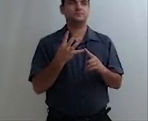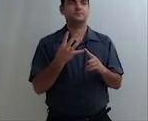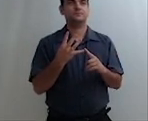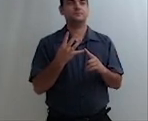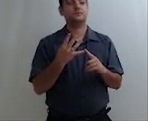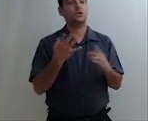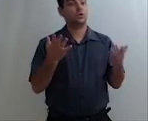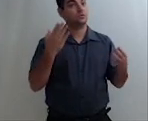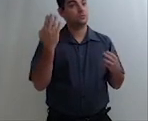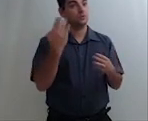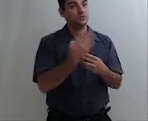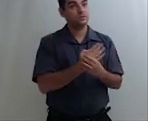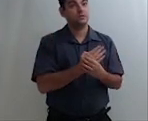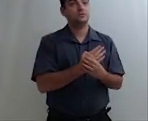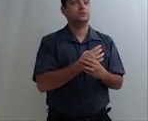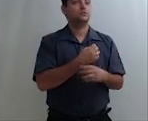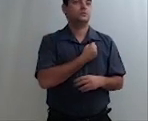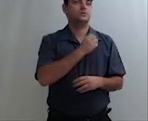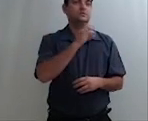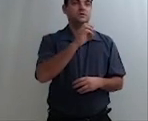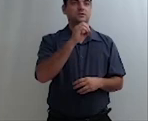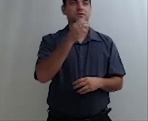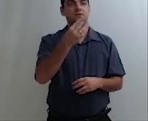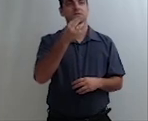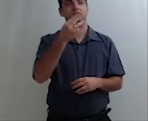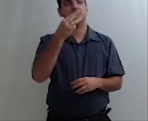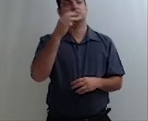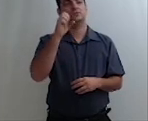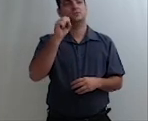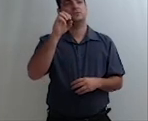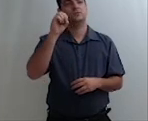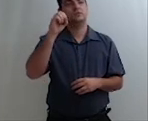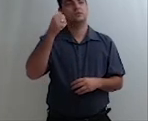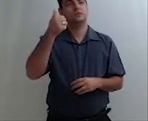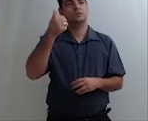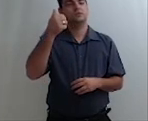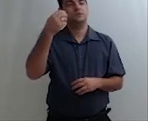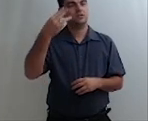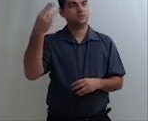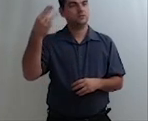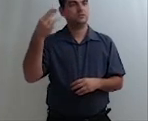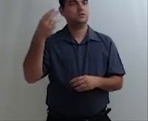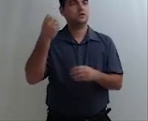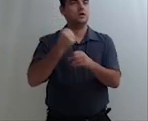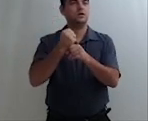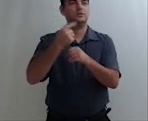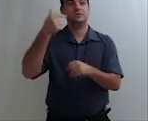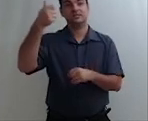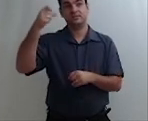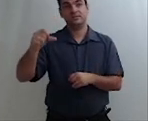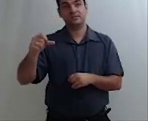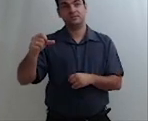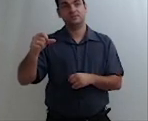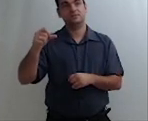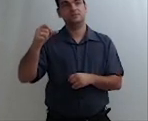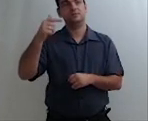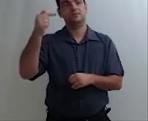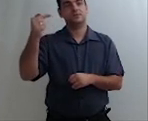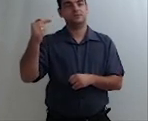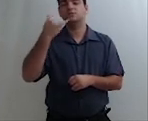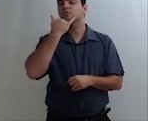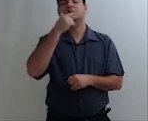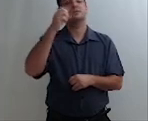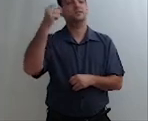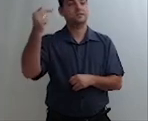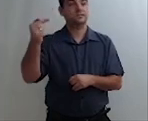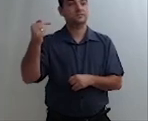processo 0033 8823 17 819 0029 foi